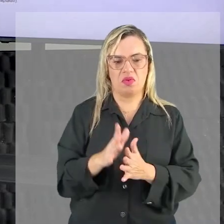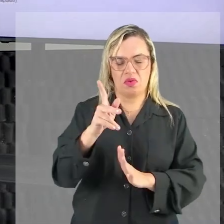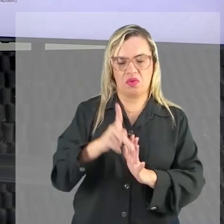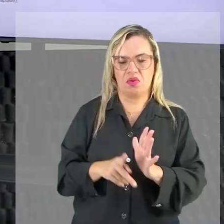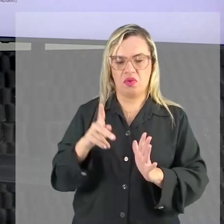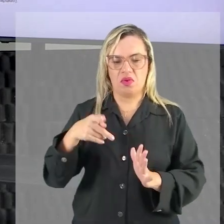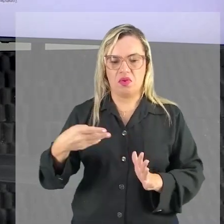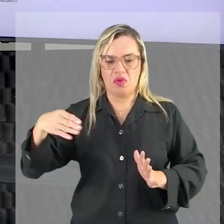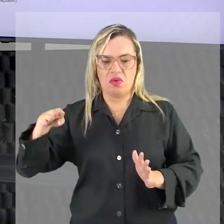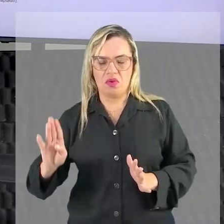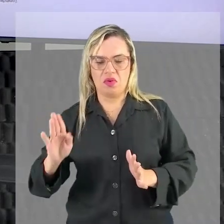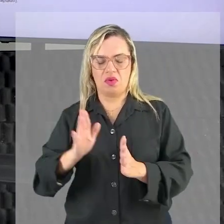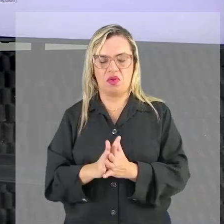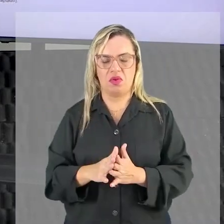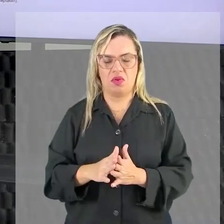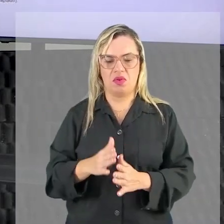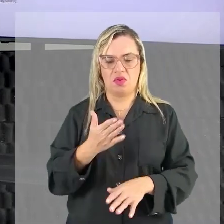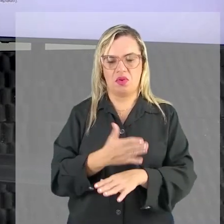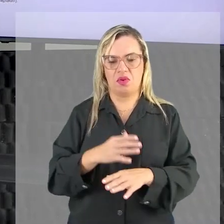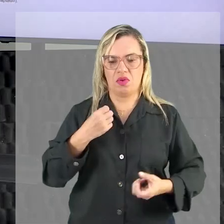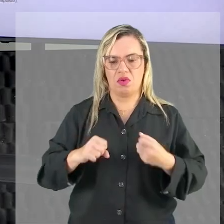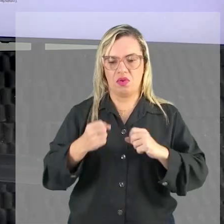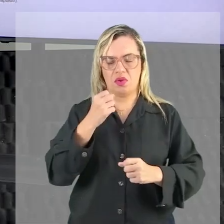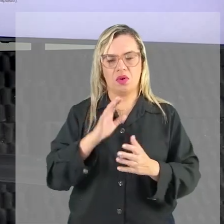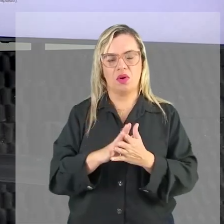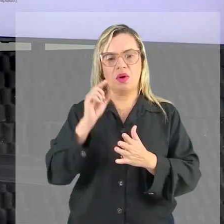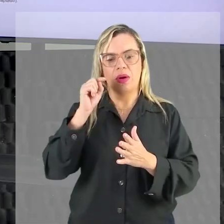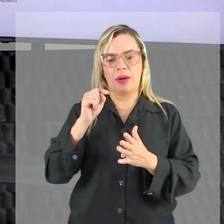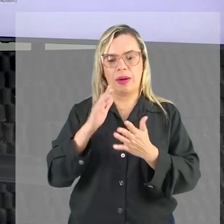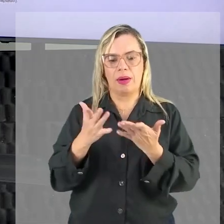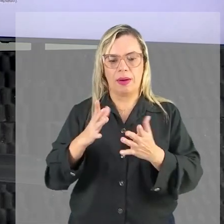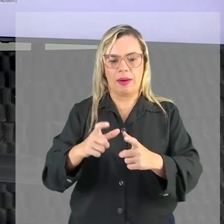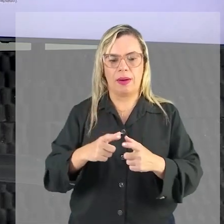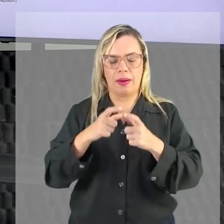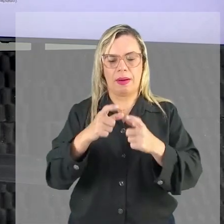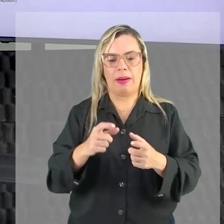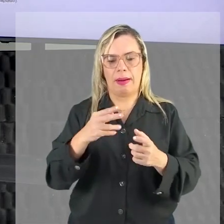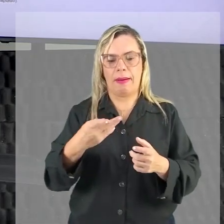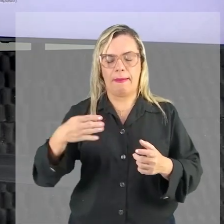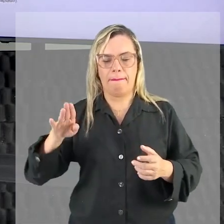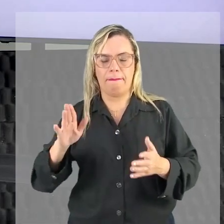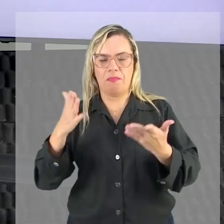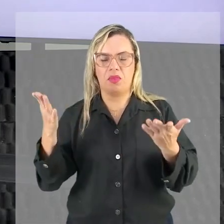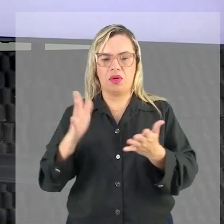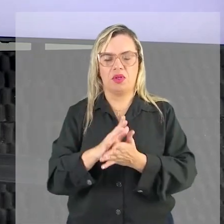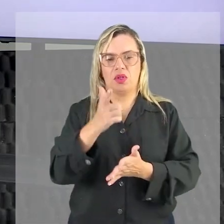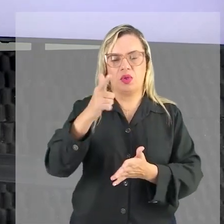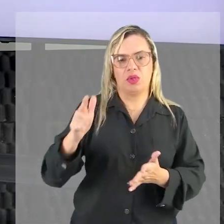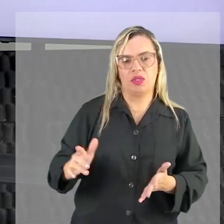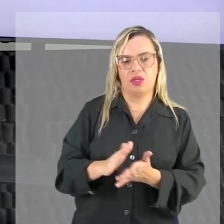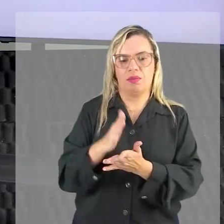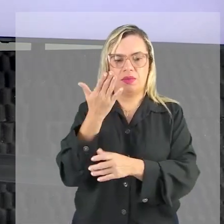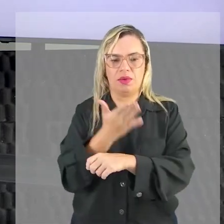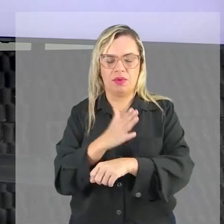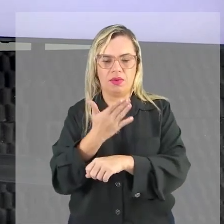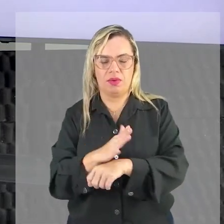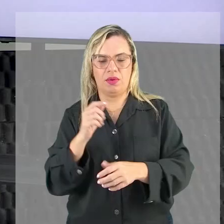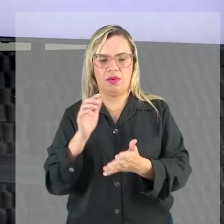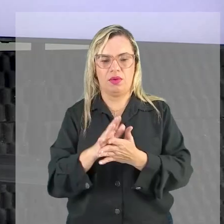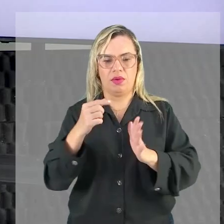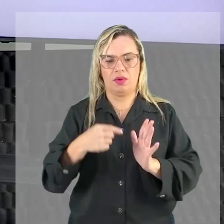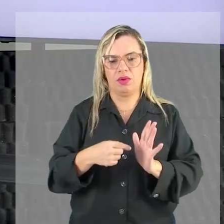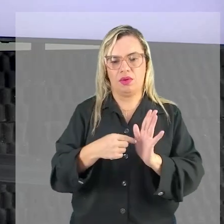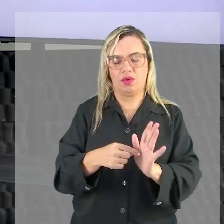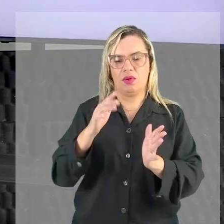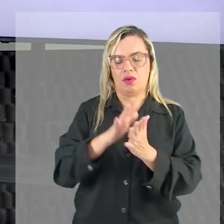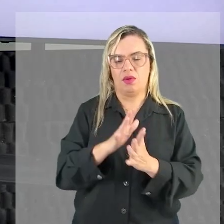atividade física e residentes em áreas sem locais públicos para a prática. O fator central que